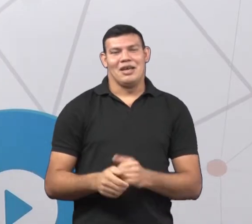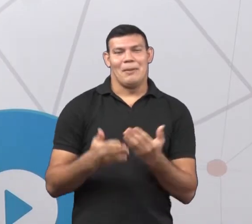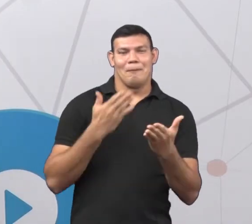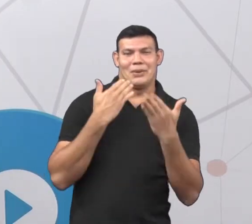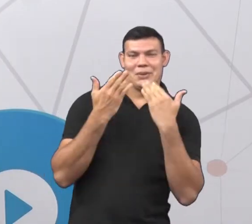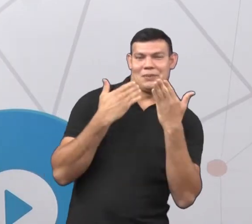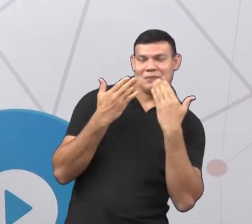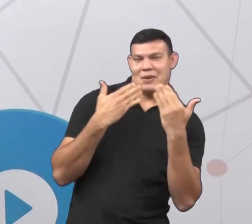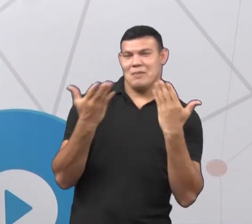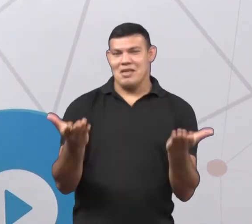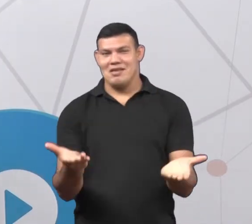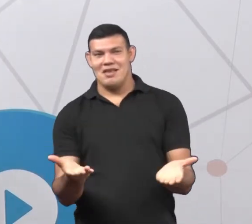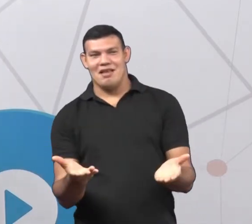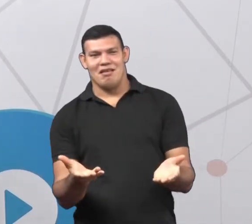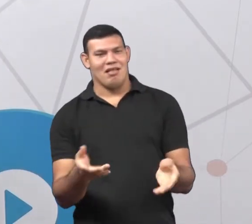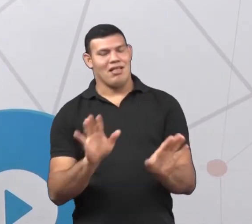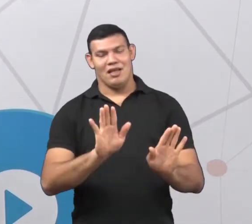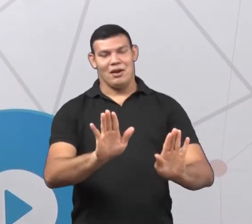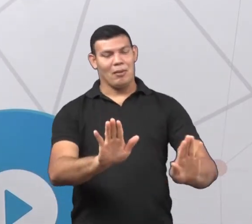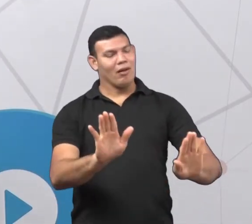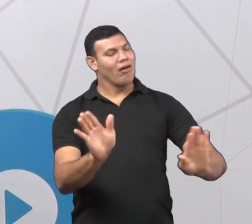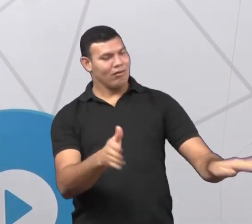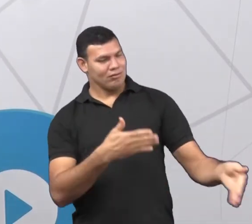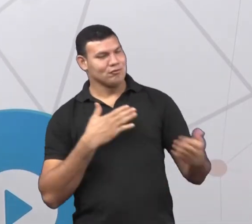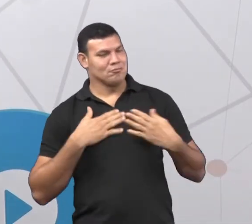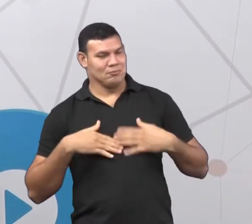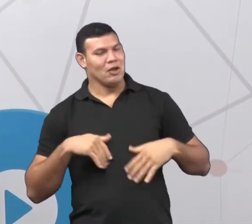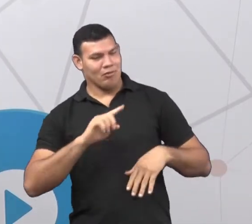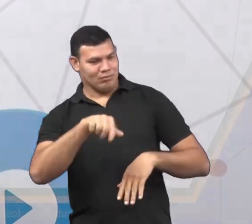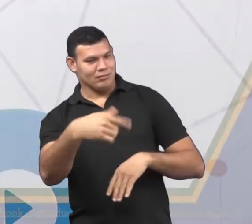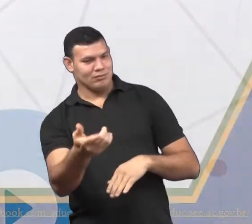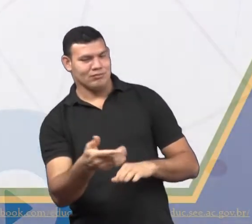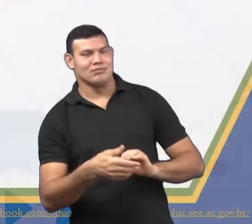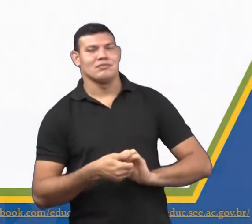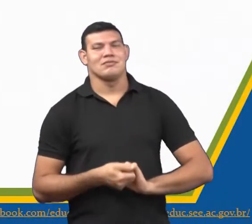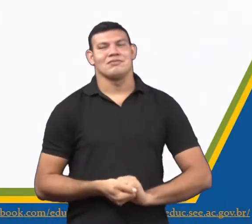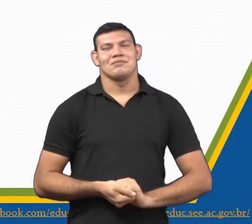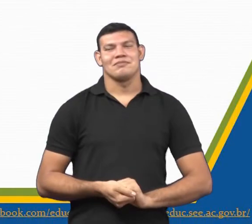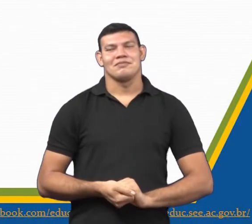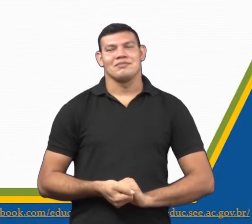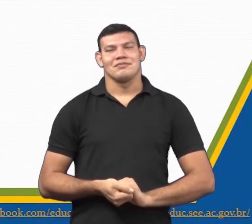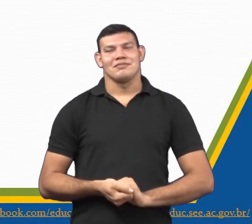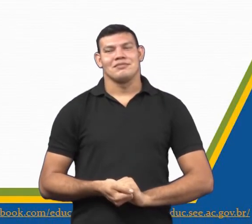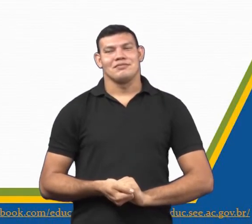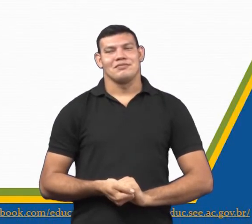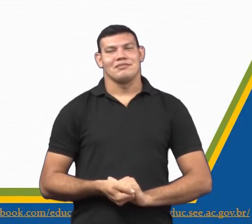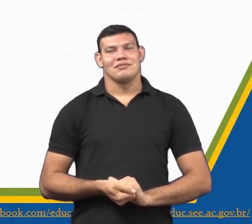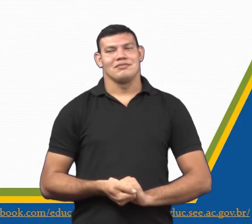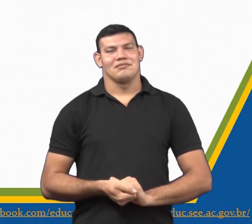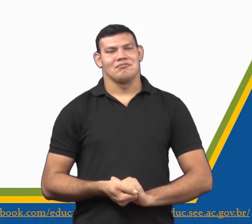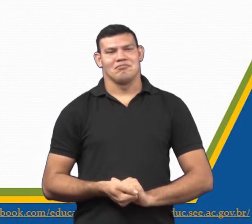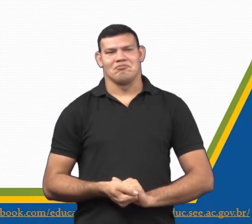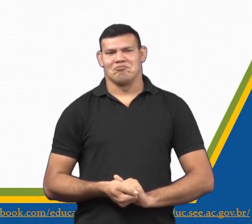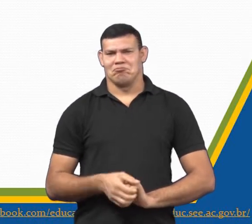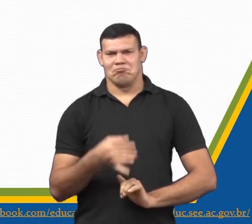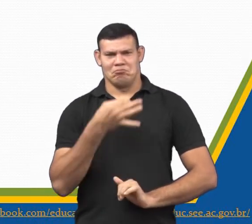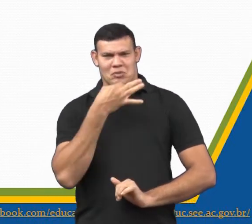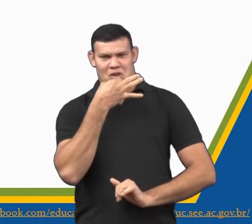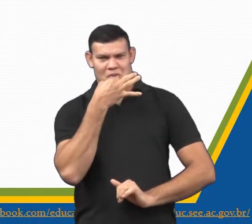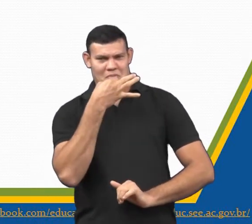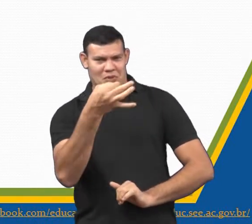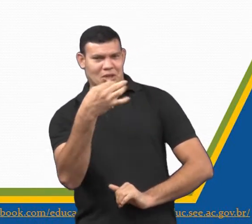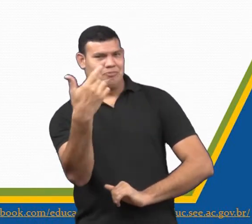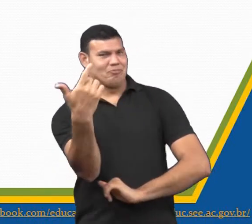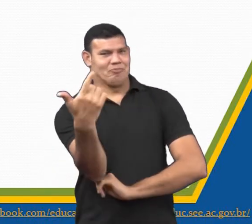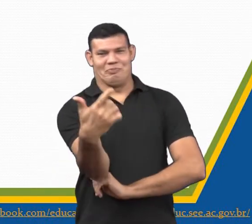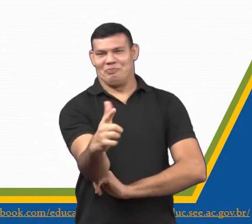não viene al caso. Quer dizer o quê? Agora não é hora para isso. Vamos conversar depois? Bueno, eu não tenho uma opinião formada.